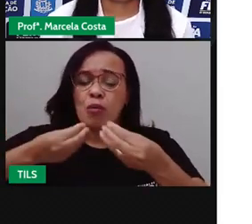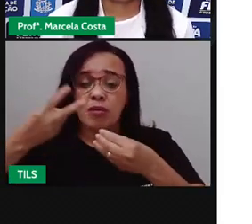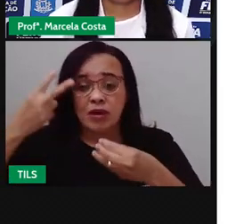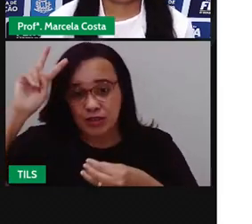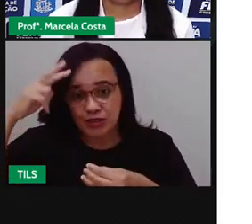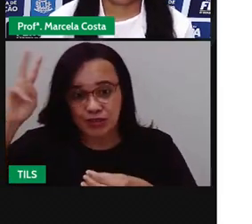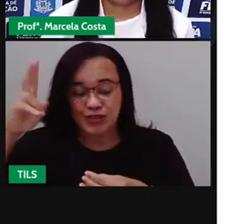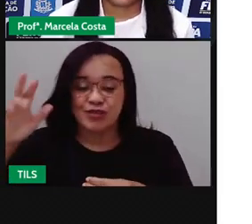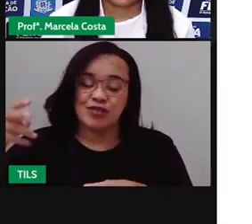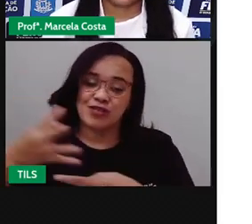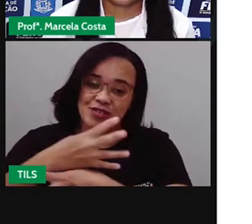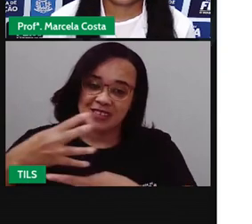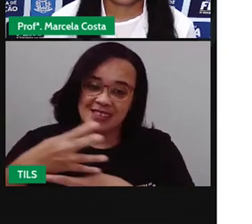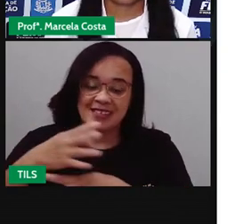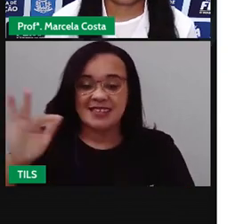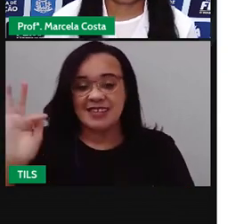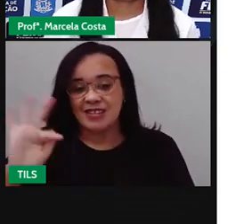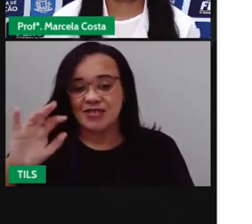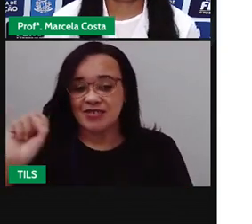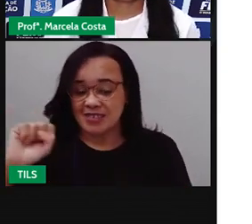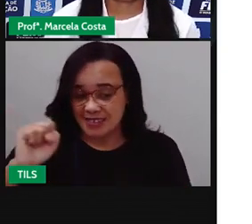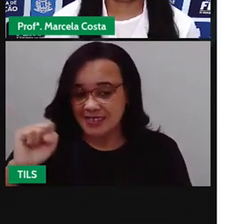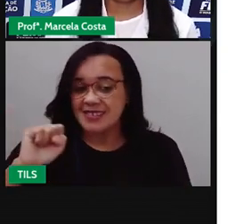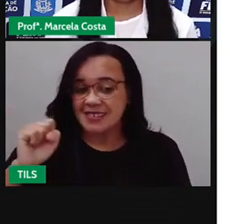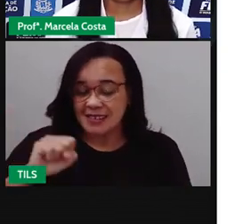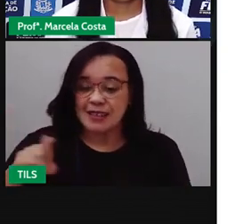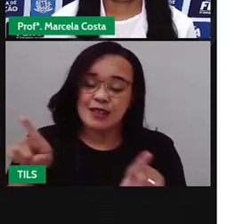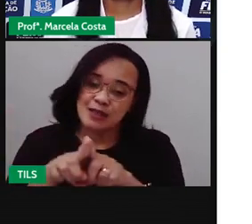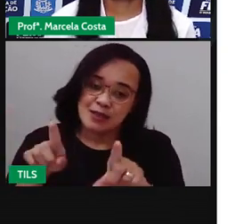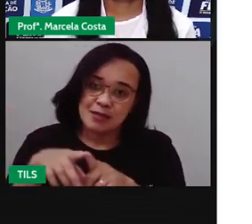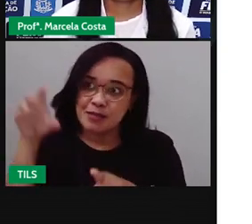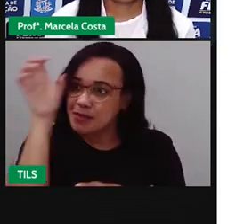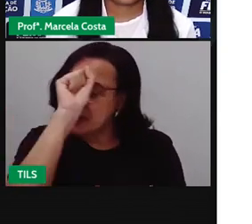Você também vai aprender a